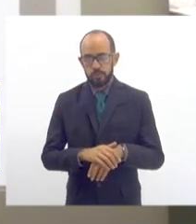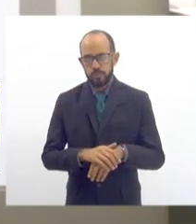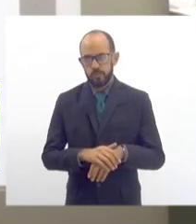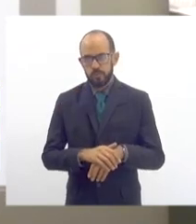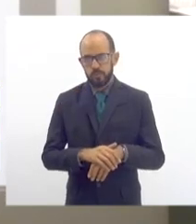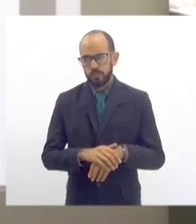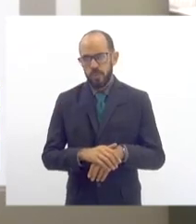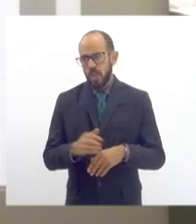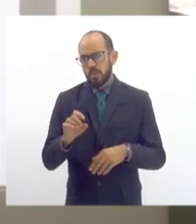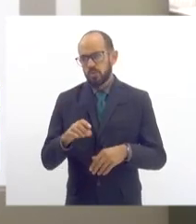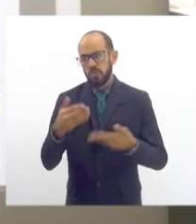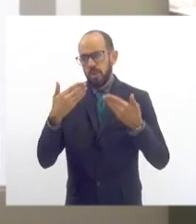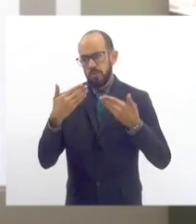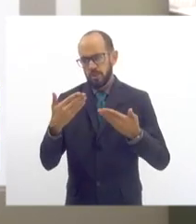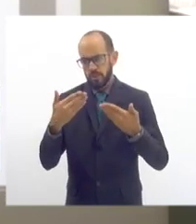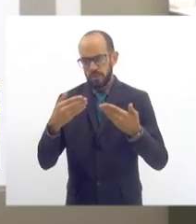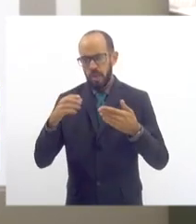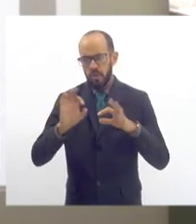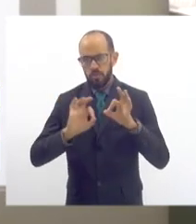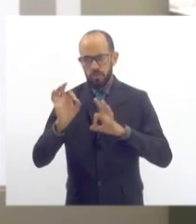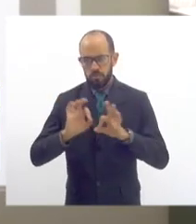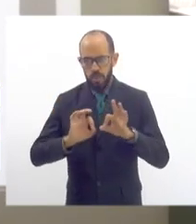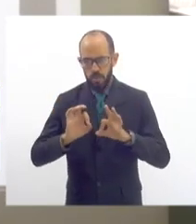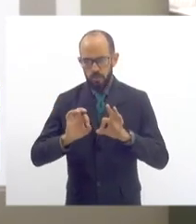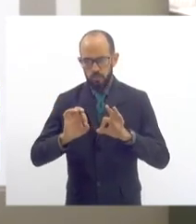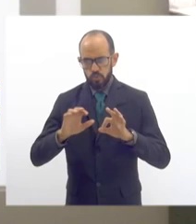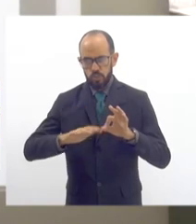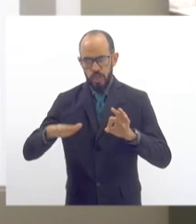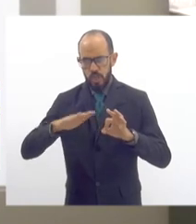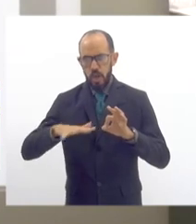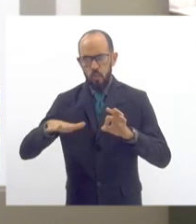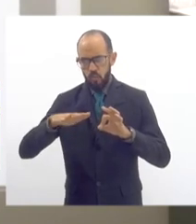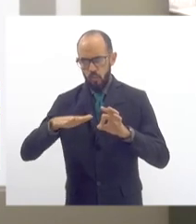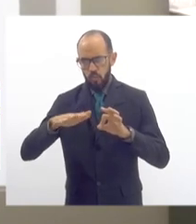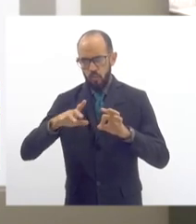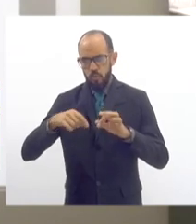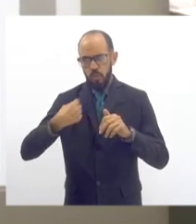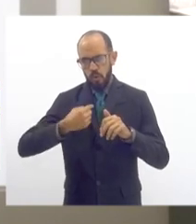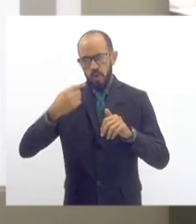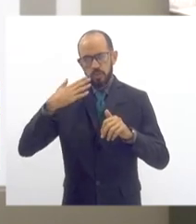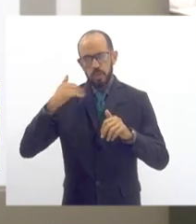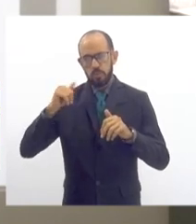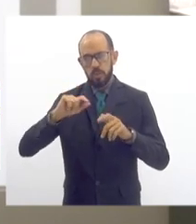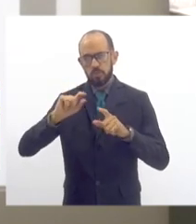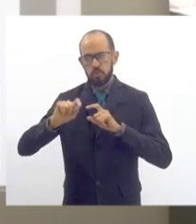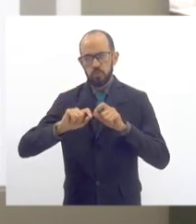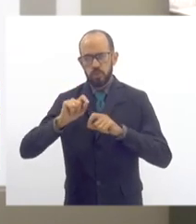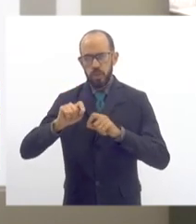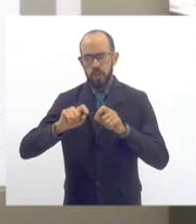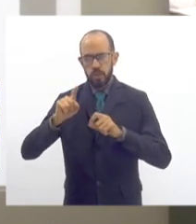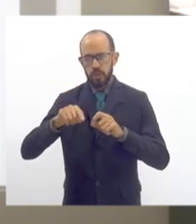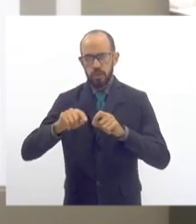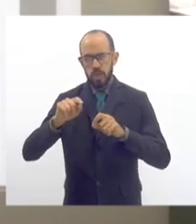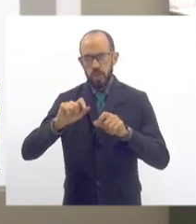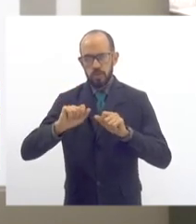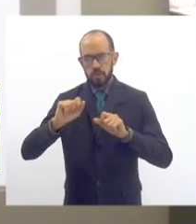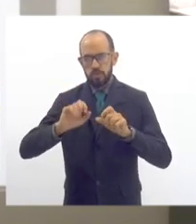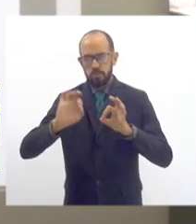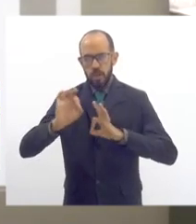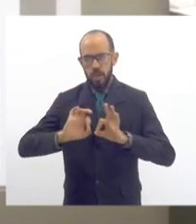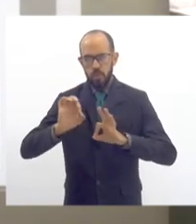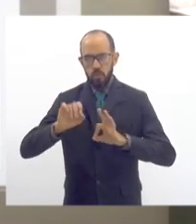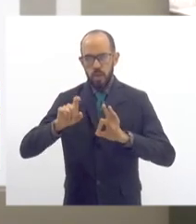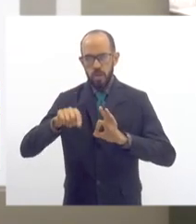Gostaria somente de apresentar o plano com uma visão geral. A gente sabe que o plano, por ser uma lei, ele envolve